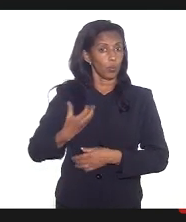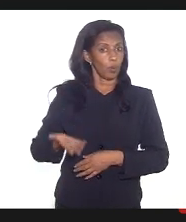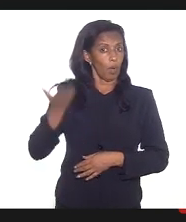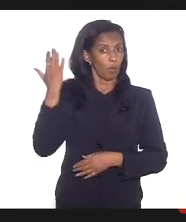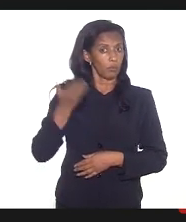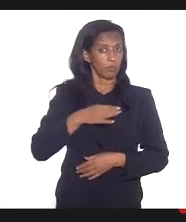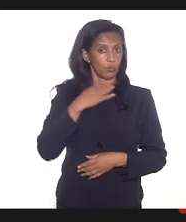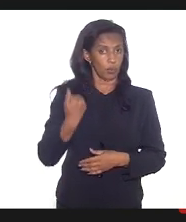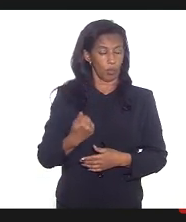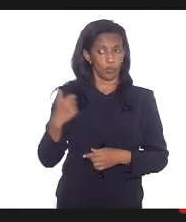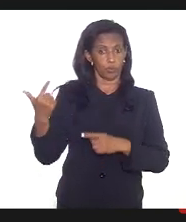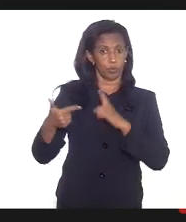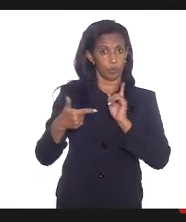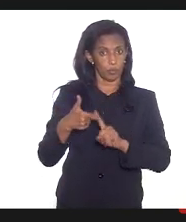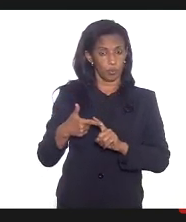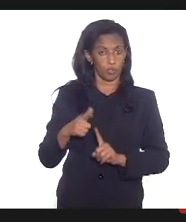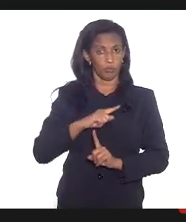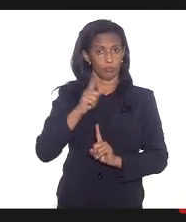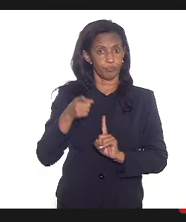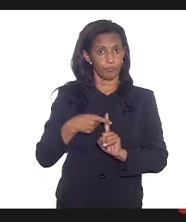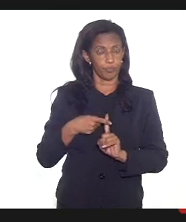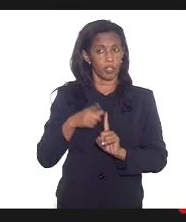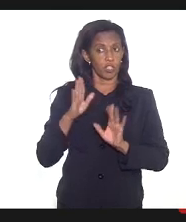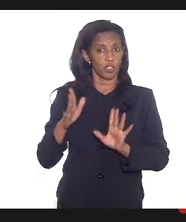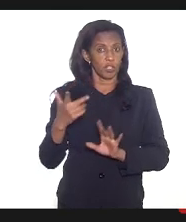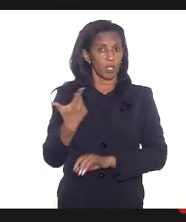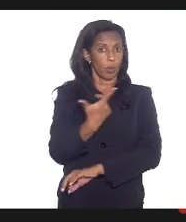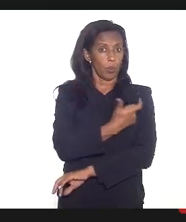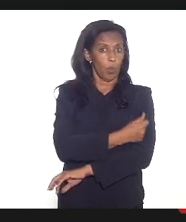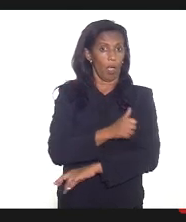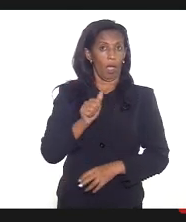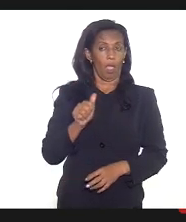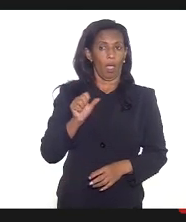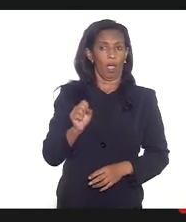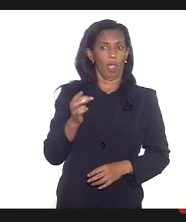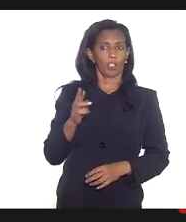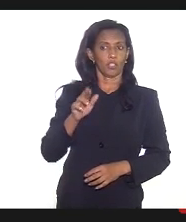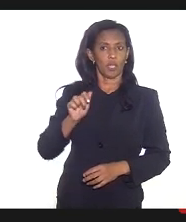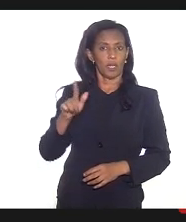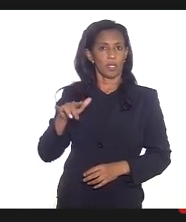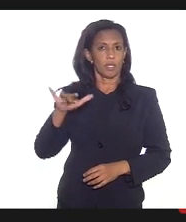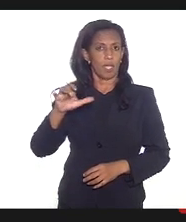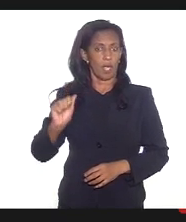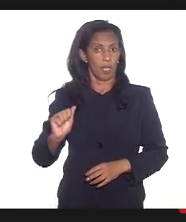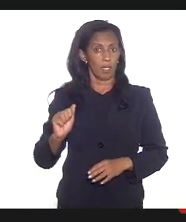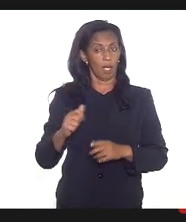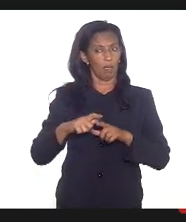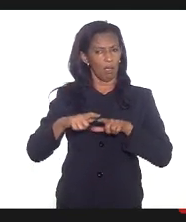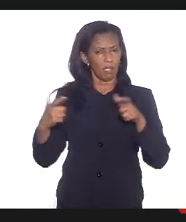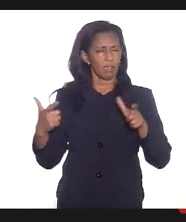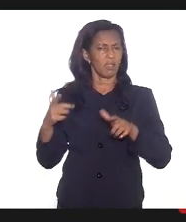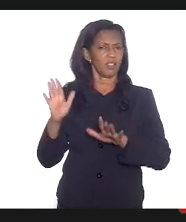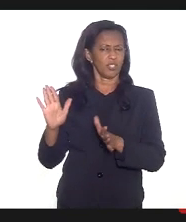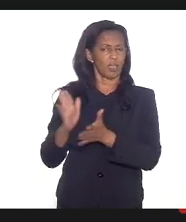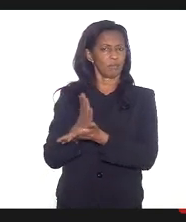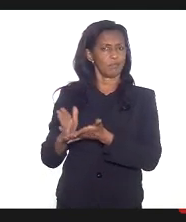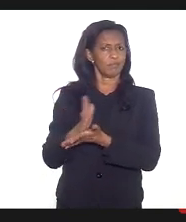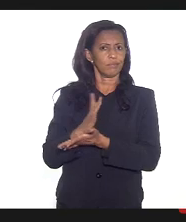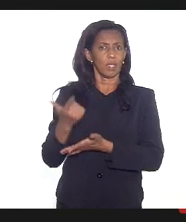alarmante número dois gestantes que tomaram a vacina astrazeneca A grande maioria delas